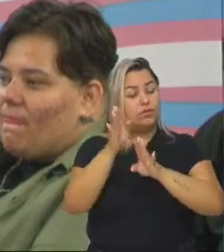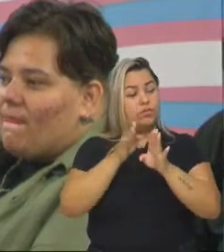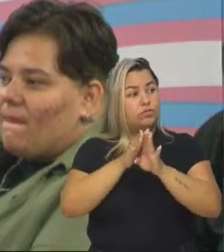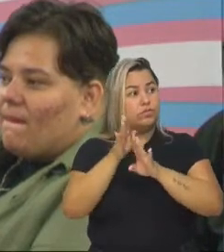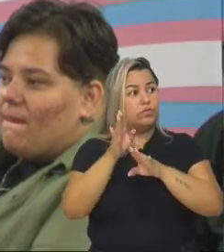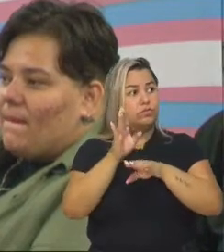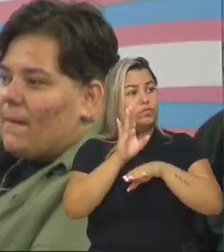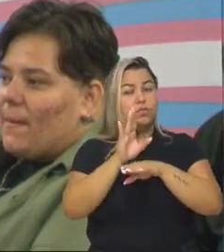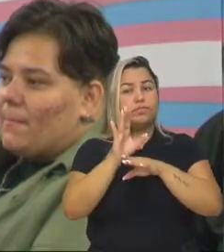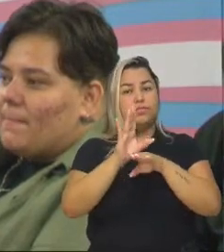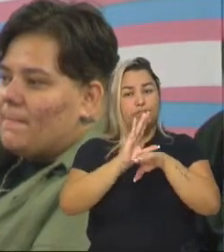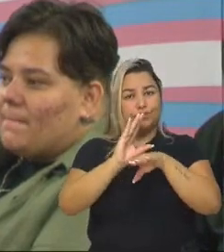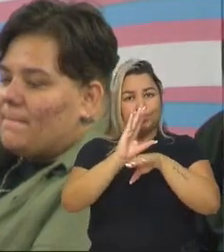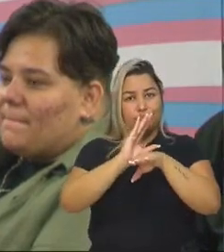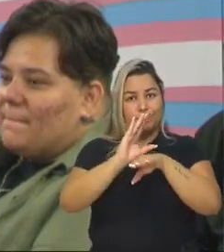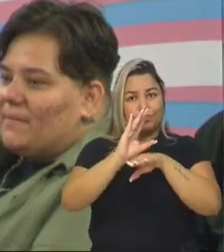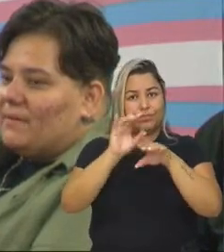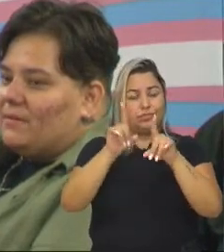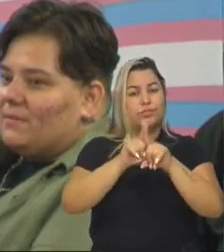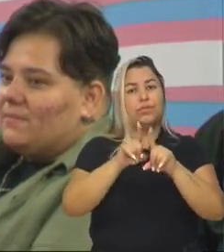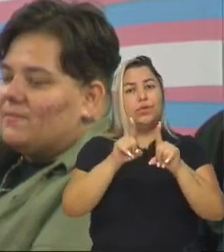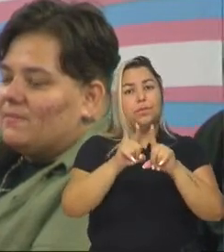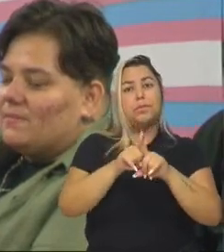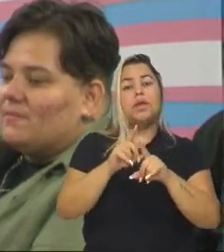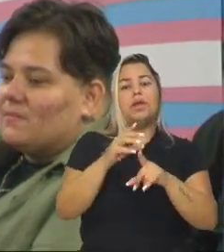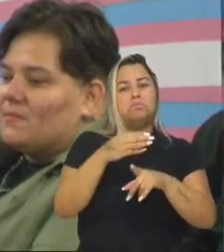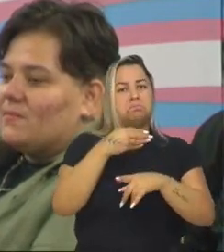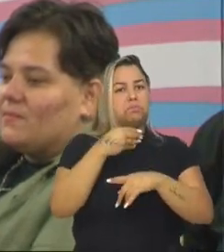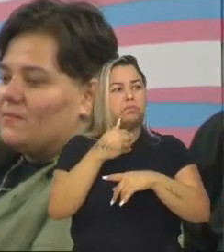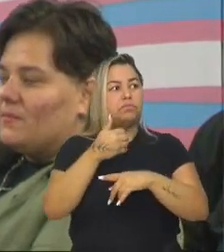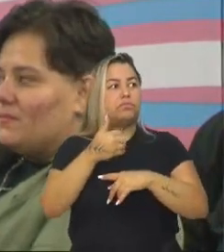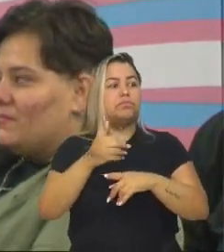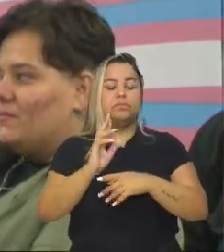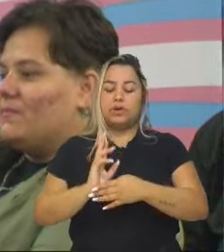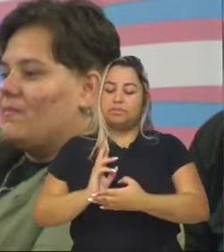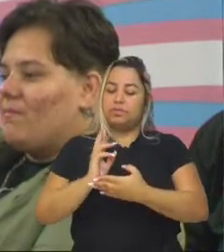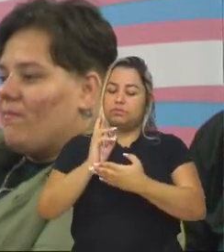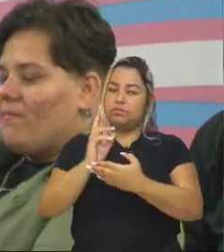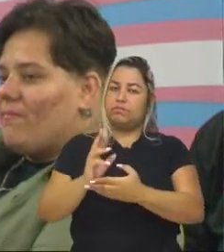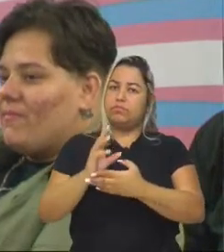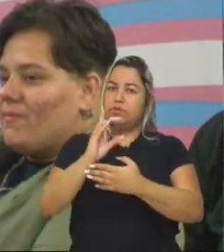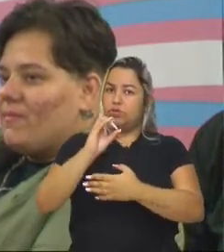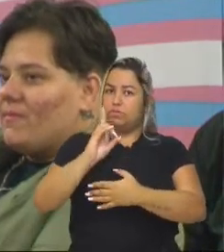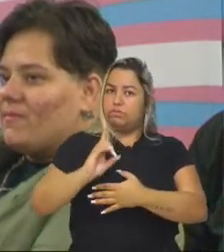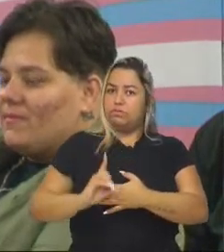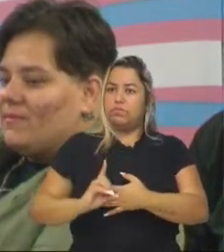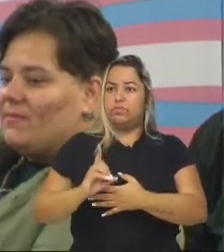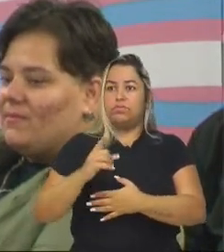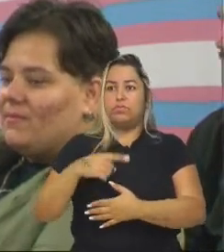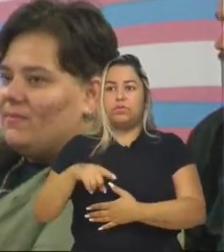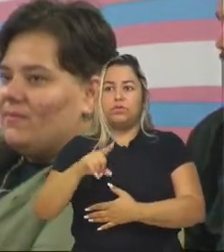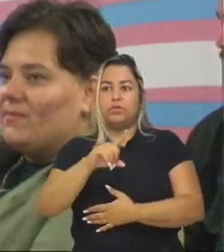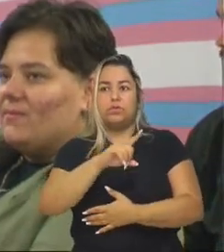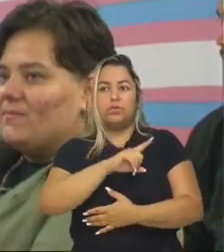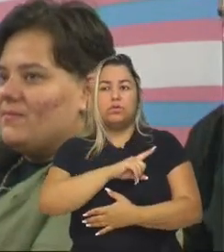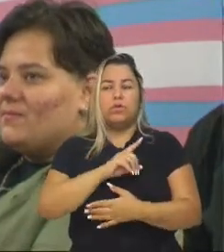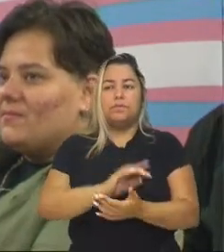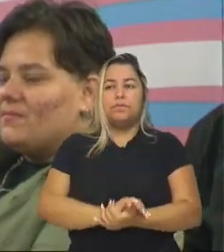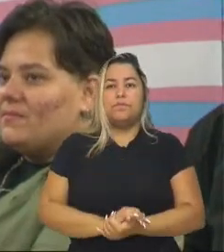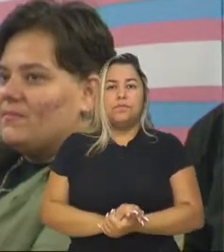eu volto para casa com a energia recarregada para conseguir representar uma diretoria, compor uma gestão,